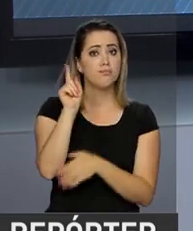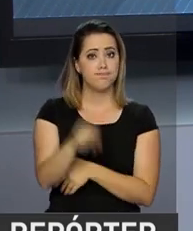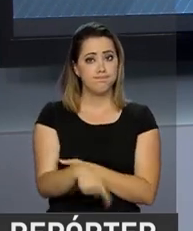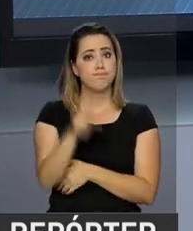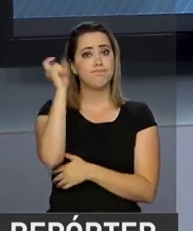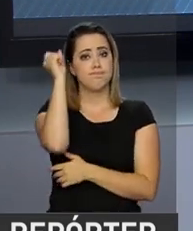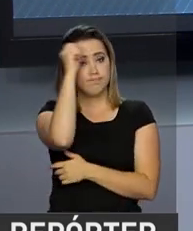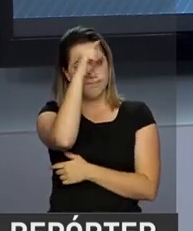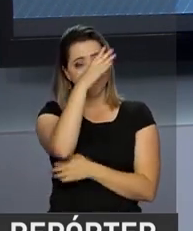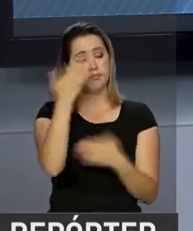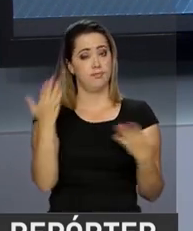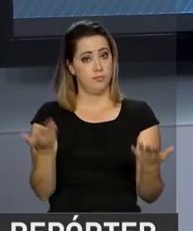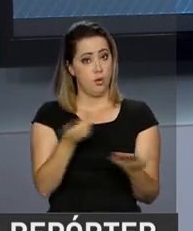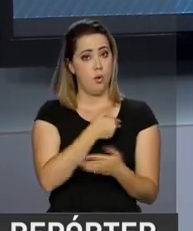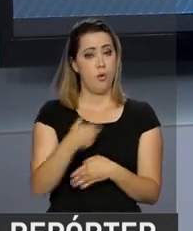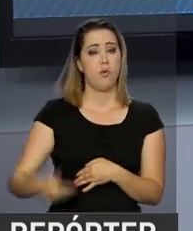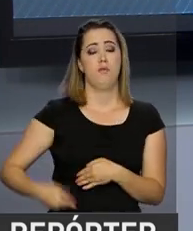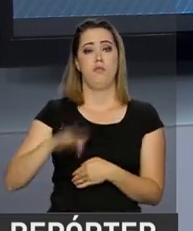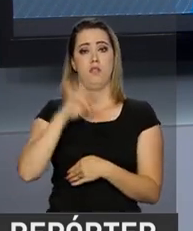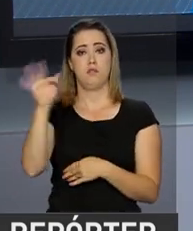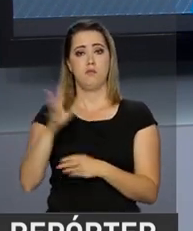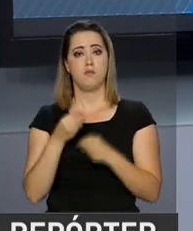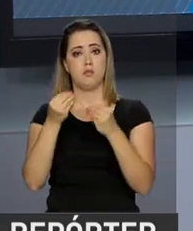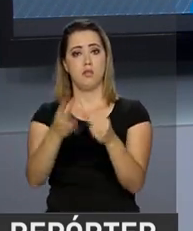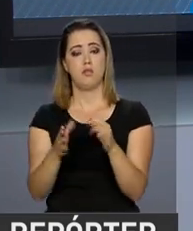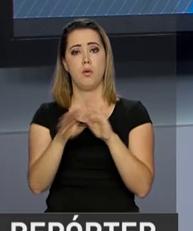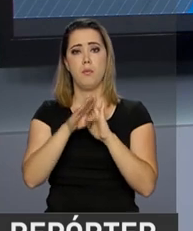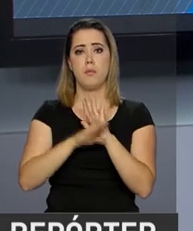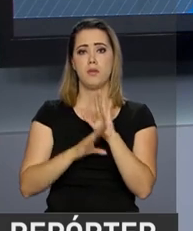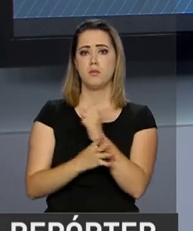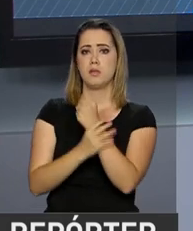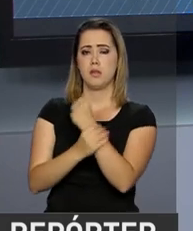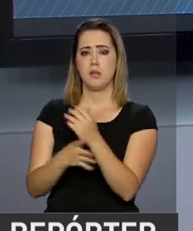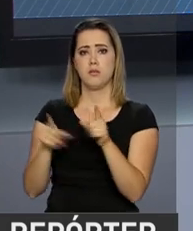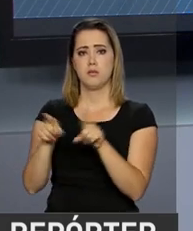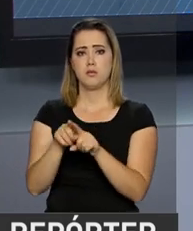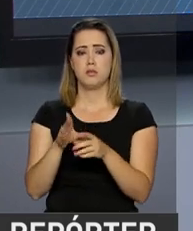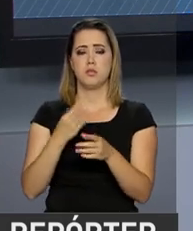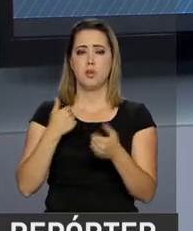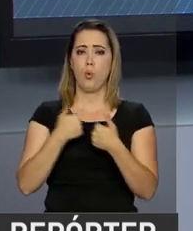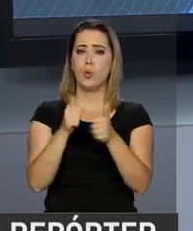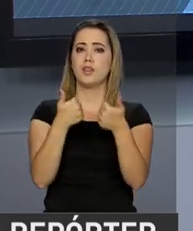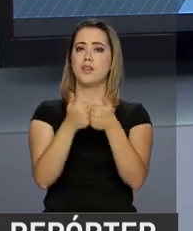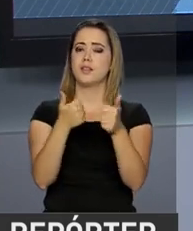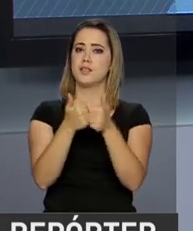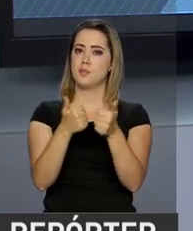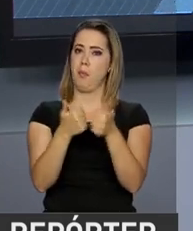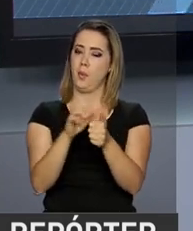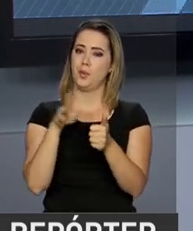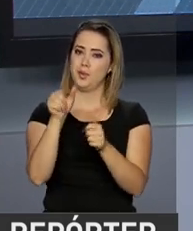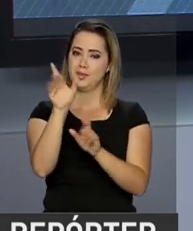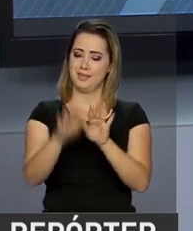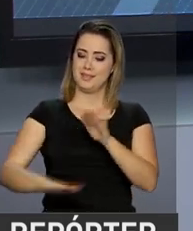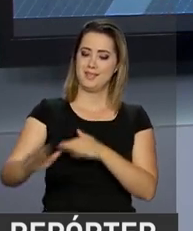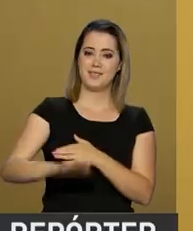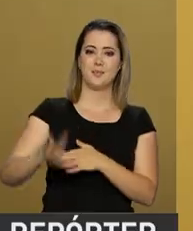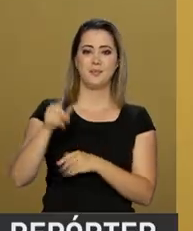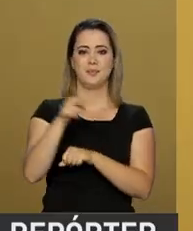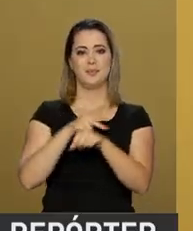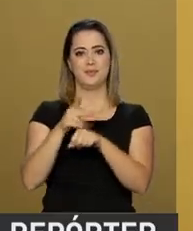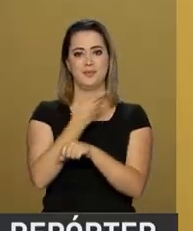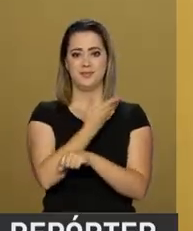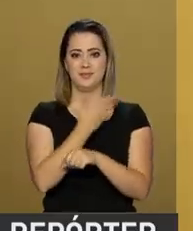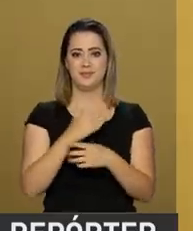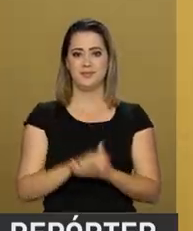mantém um programa que assegura recursos para garantir o transporte e a frequência escolar de crianças em todo o país